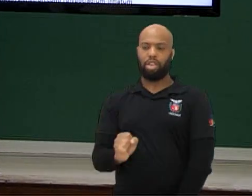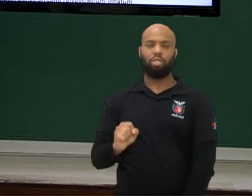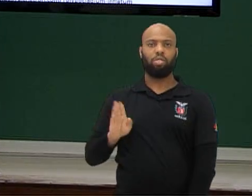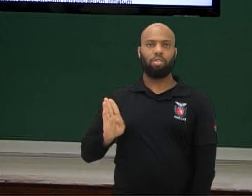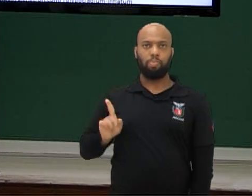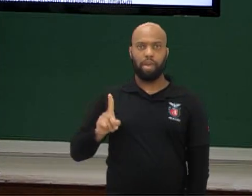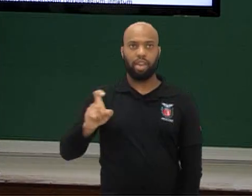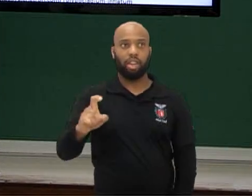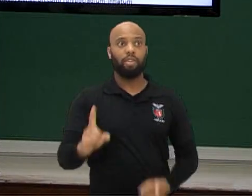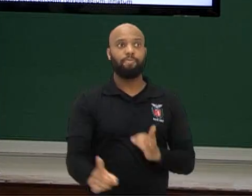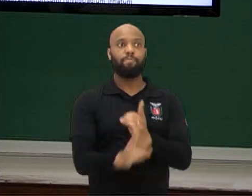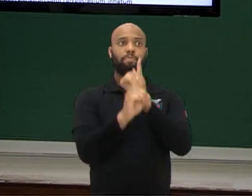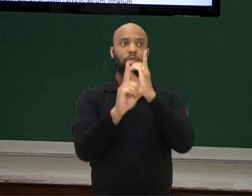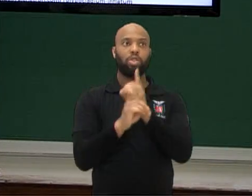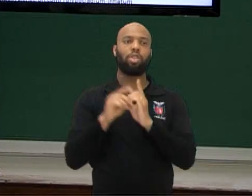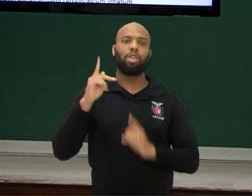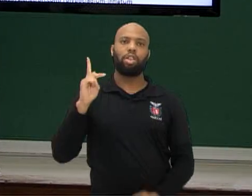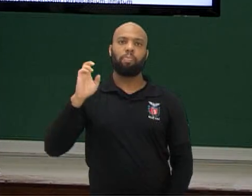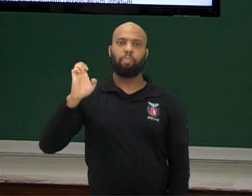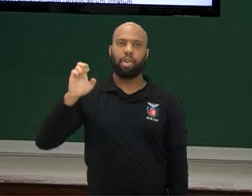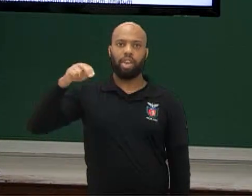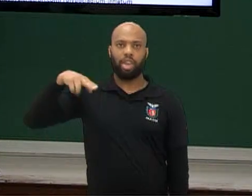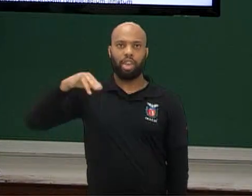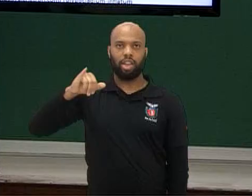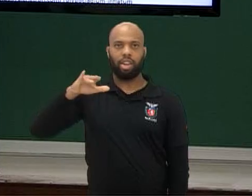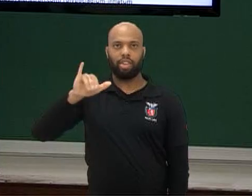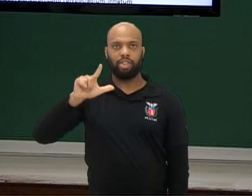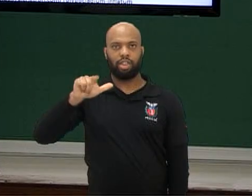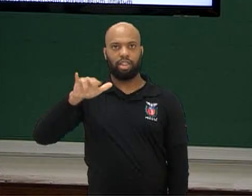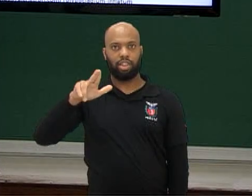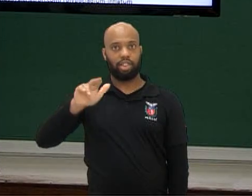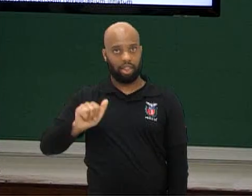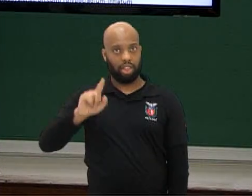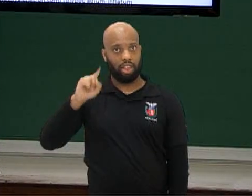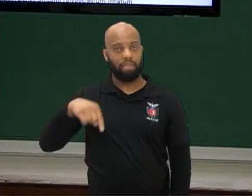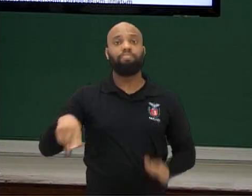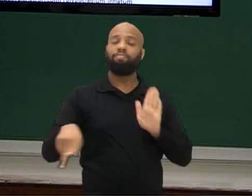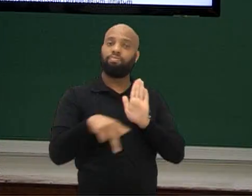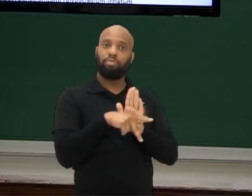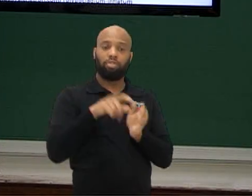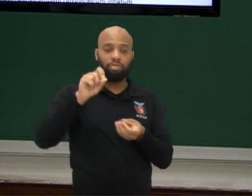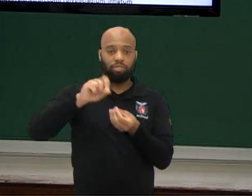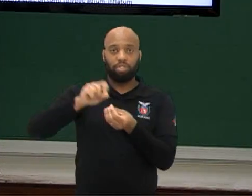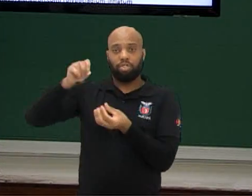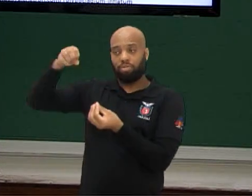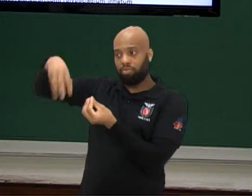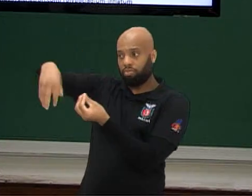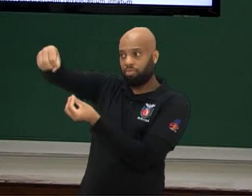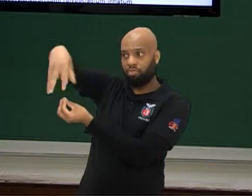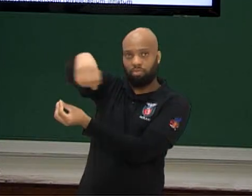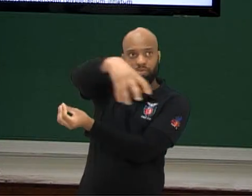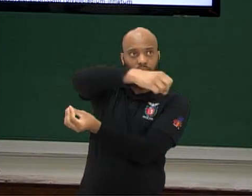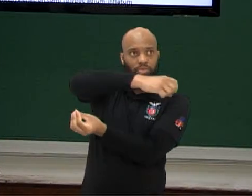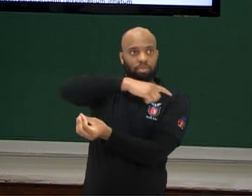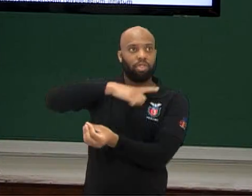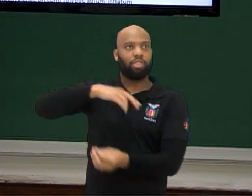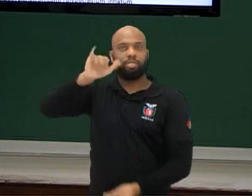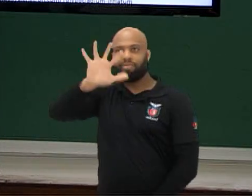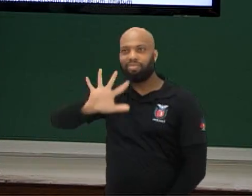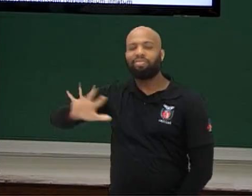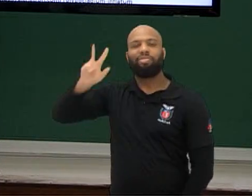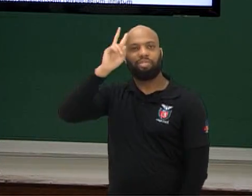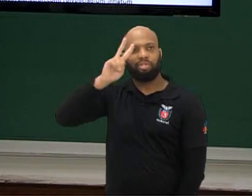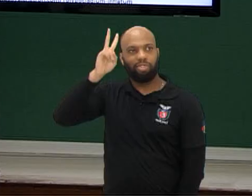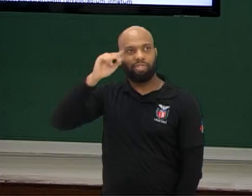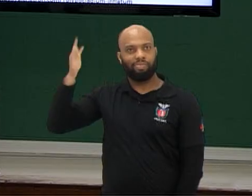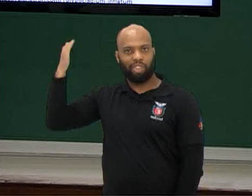a penicilina, pessoal. Uma substância produzida pelo fungo chamado penicílio. Trouxe aquela imagem para a gente recordar da